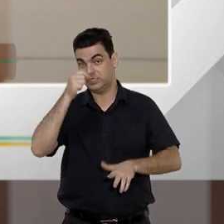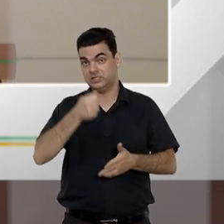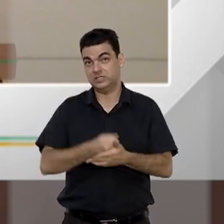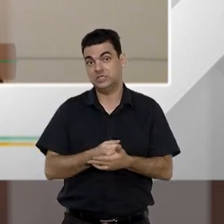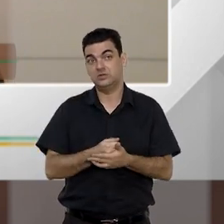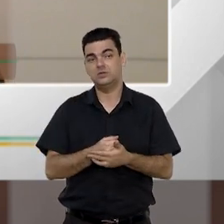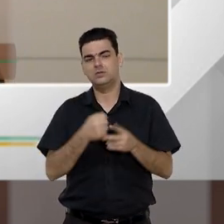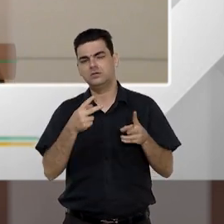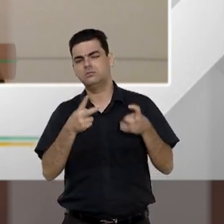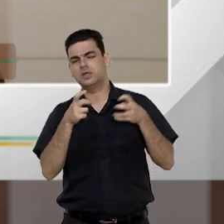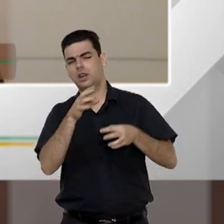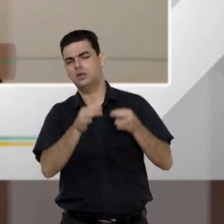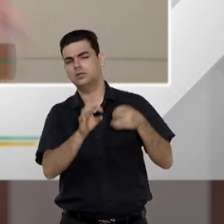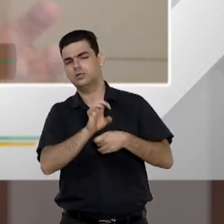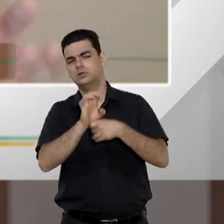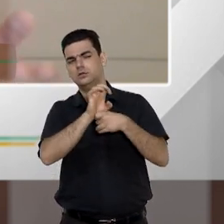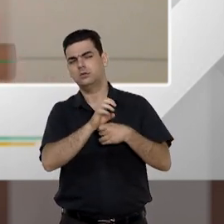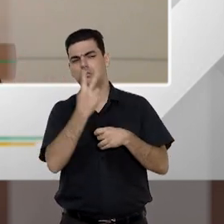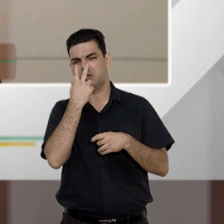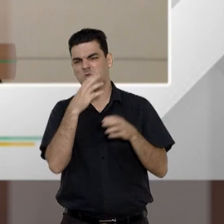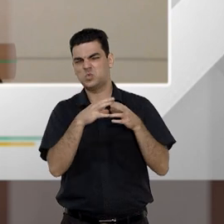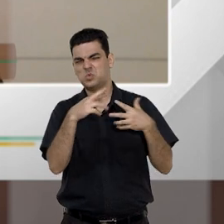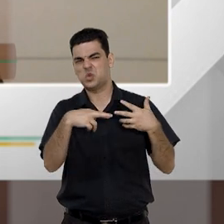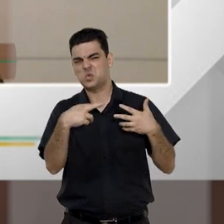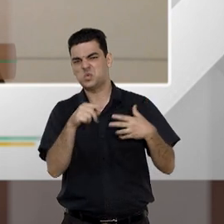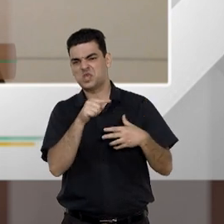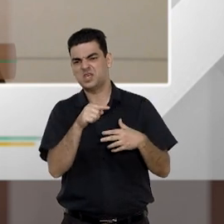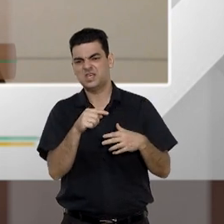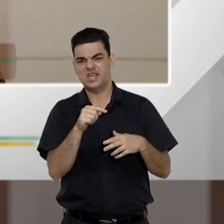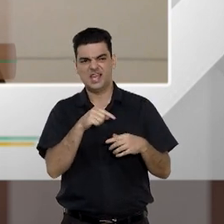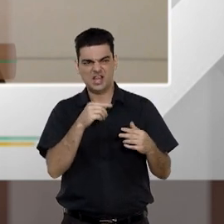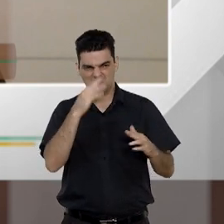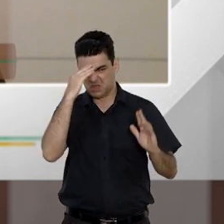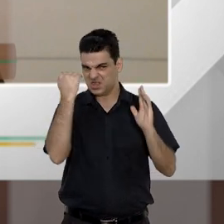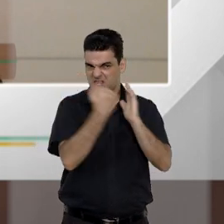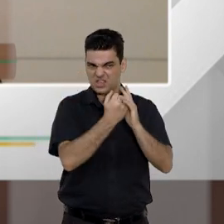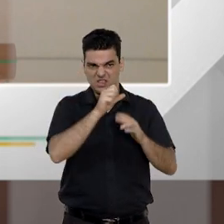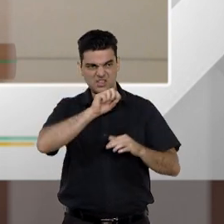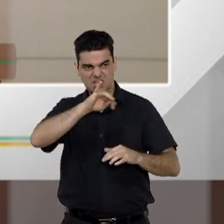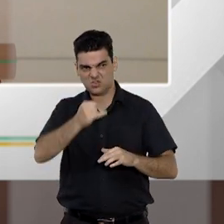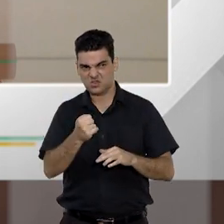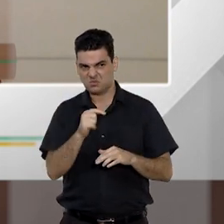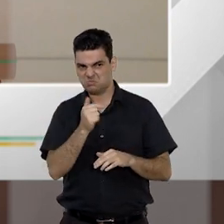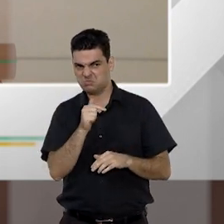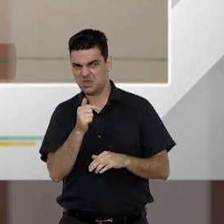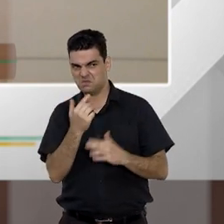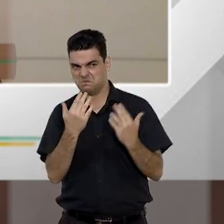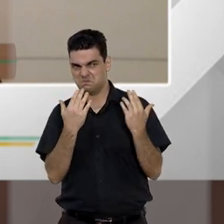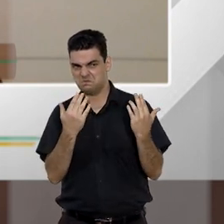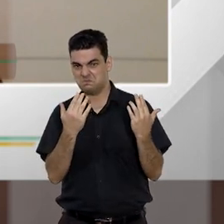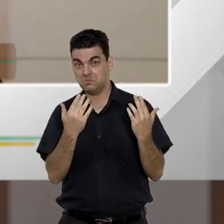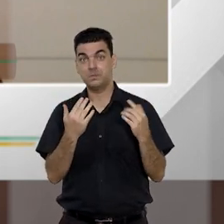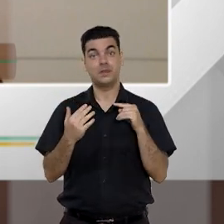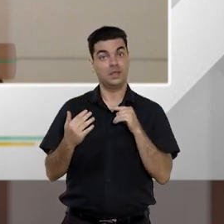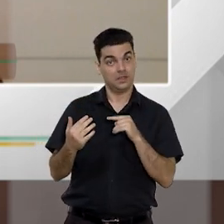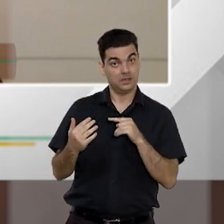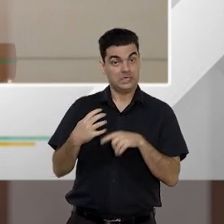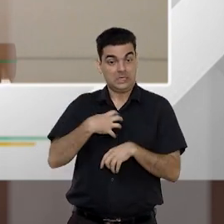parte vislumbrar que o juiz do juizado estadual ou da turma recursal não está seguindo a orientação do